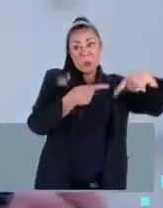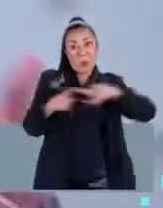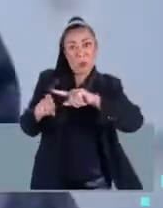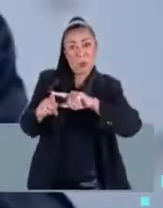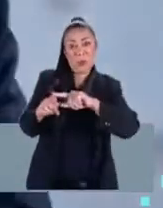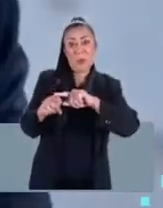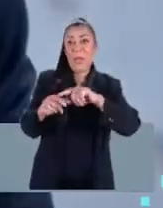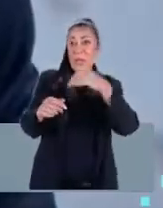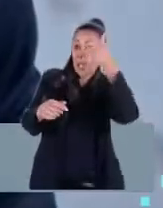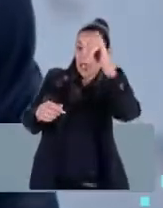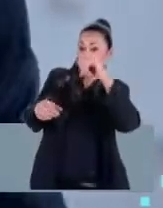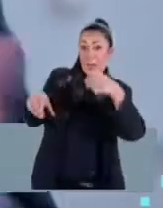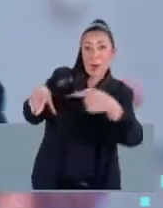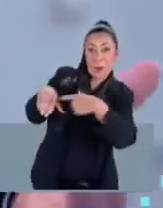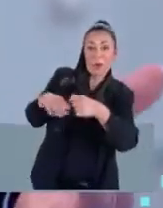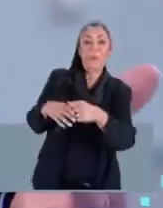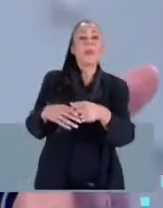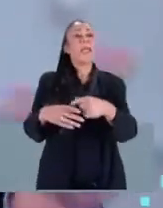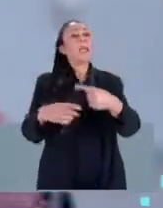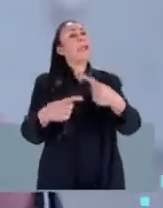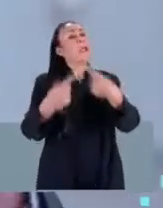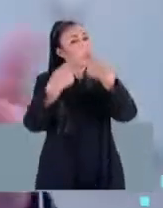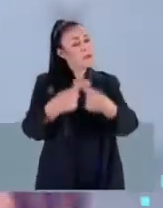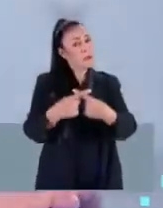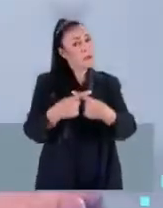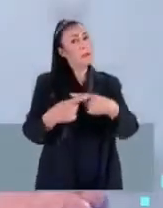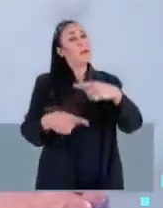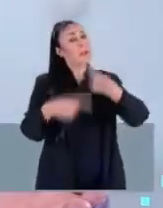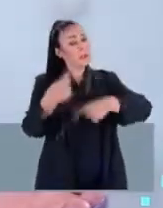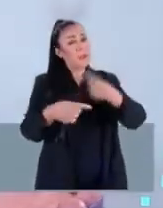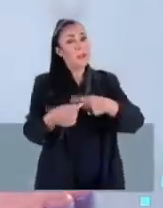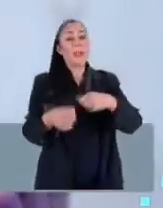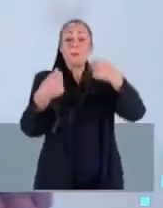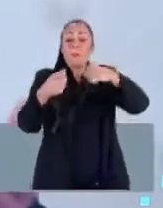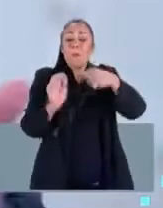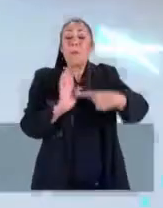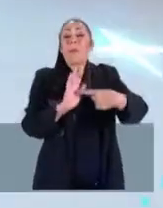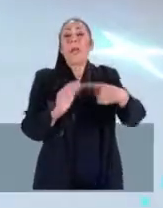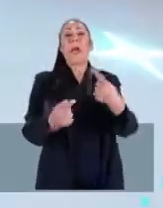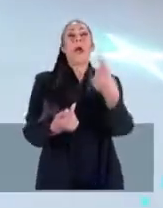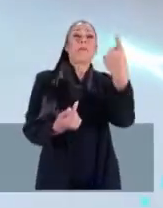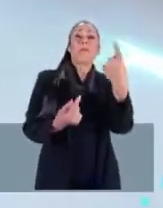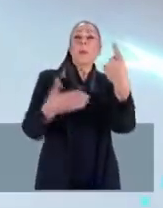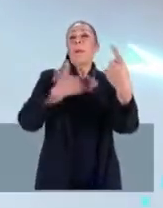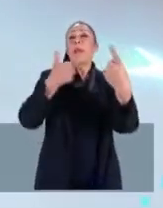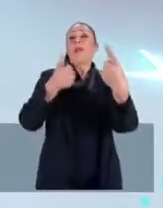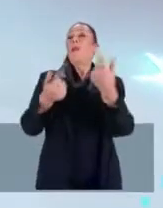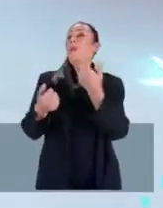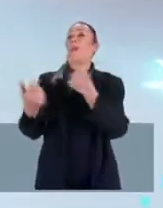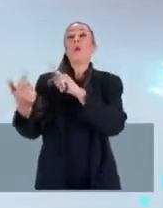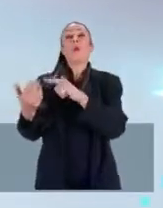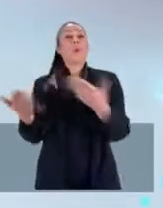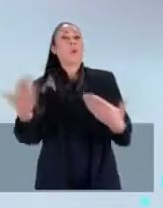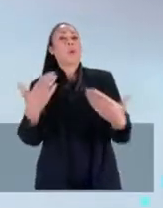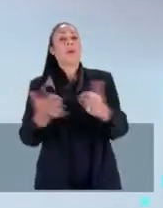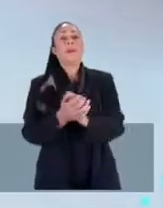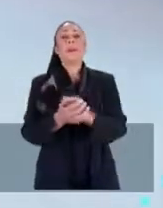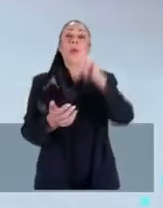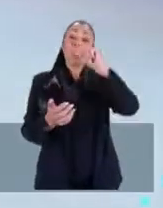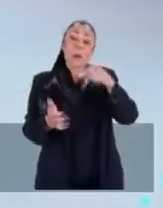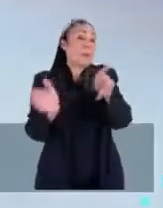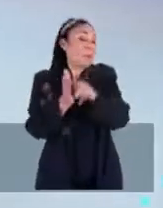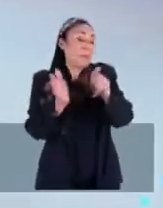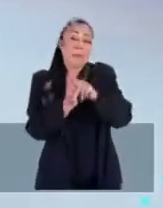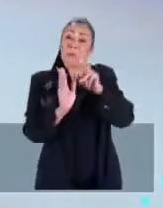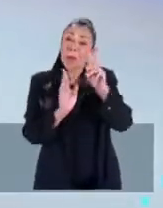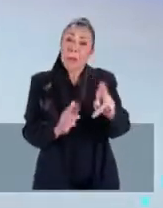gol. Numa disputa política, todo candidato quer mostrar que é melhor do que o outro. E o Alckmin fazia isso, e era o papel dele.